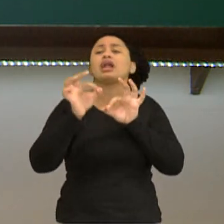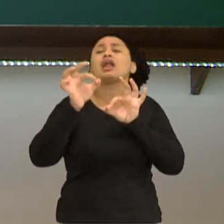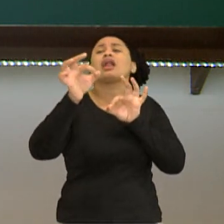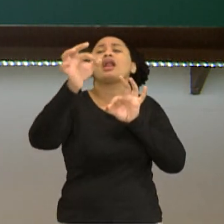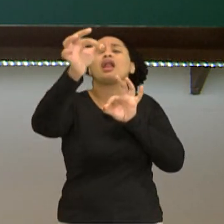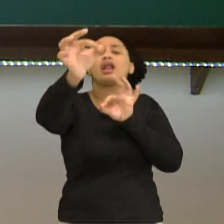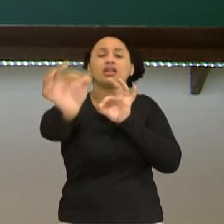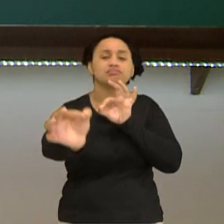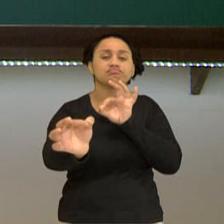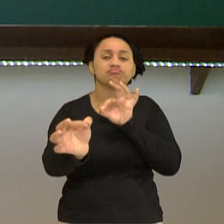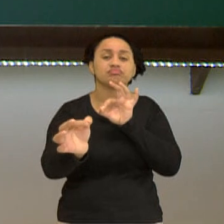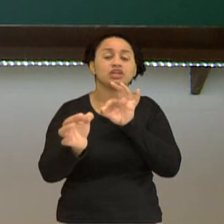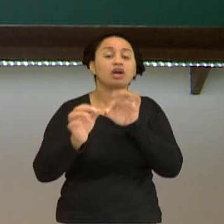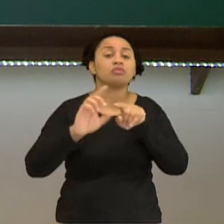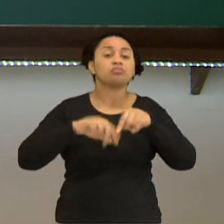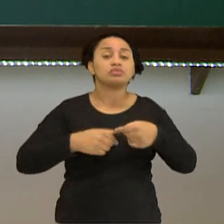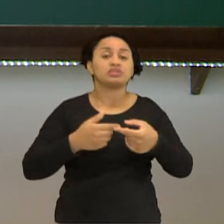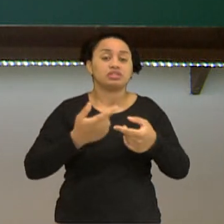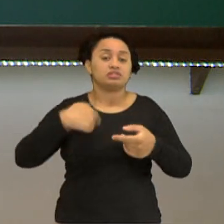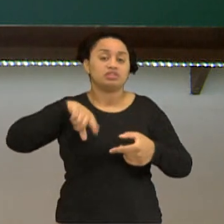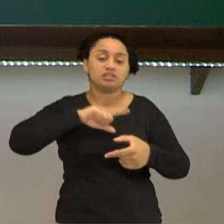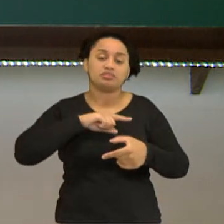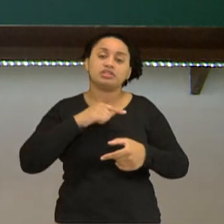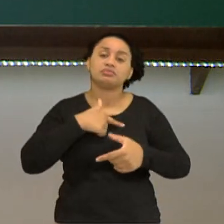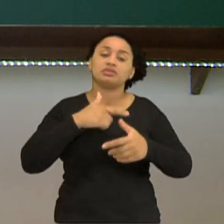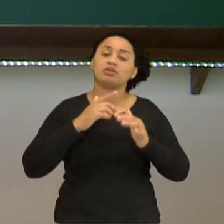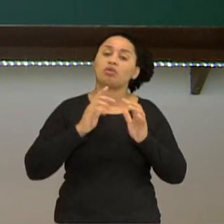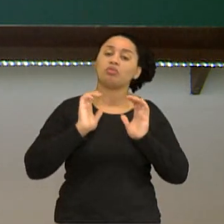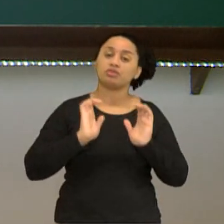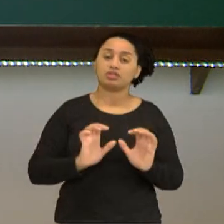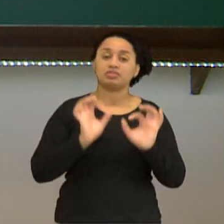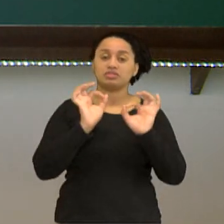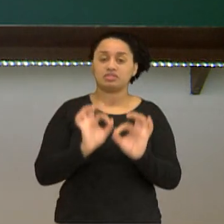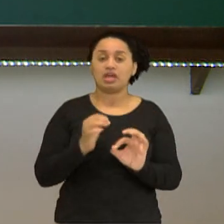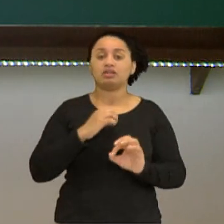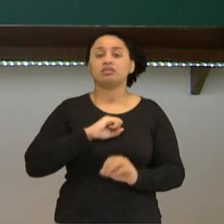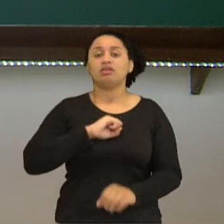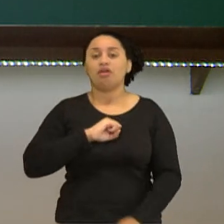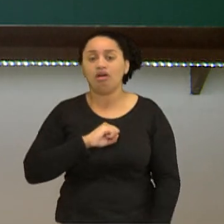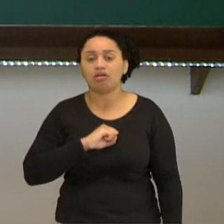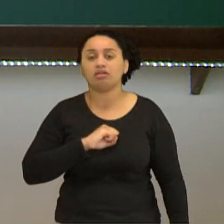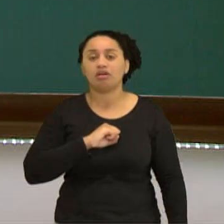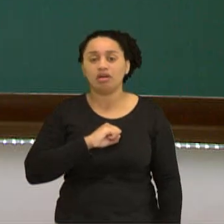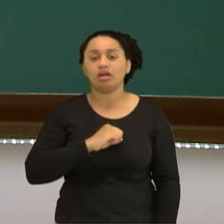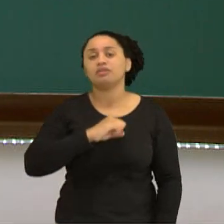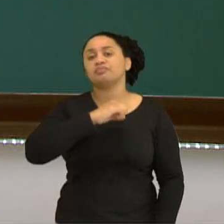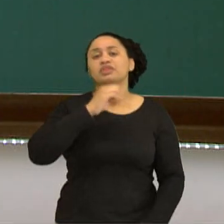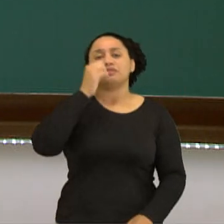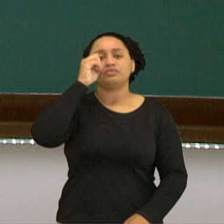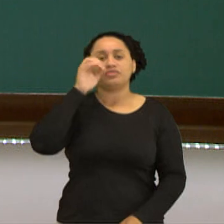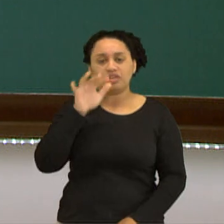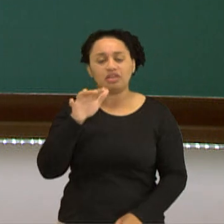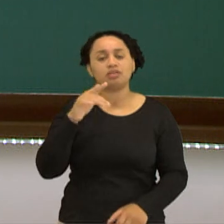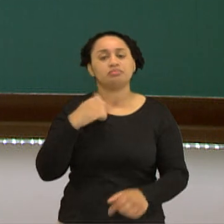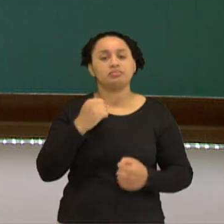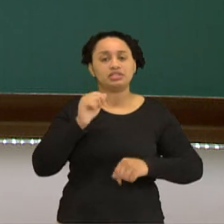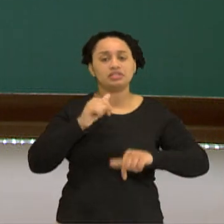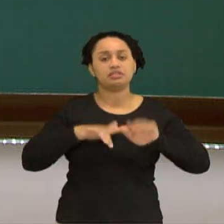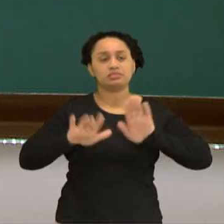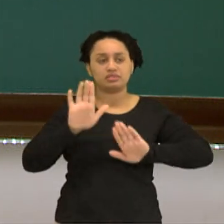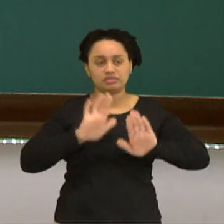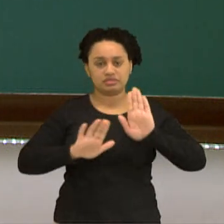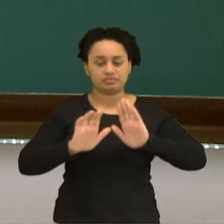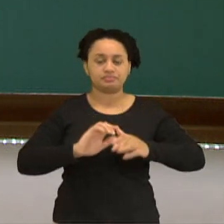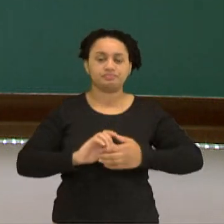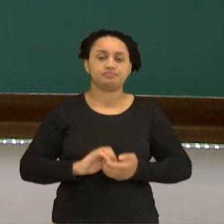tossir, a utilização de máscaras é muito importante, quando nós sabemos que estamos acometidos de uma doença respiratória. Tá